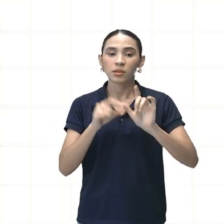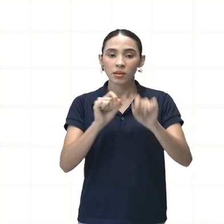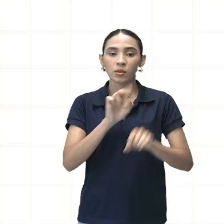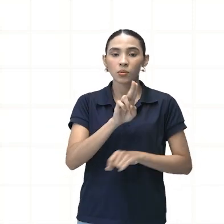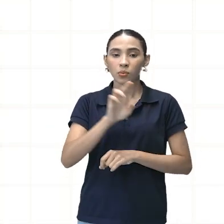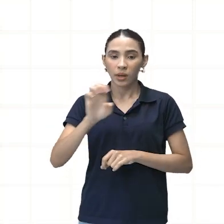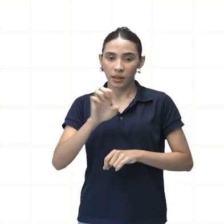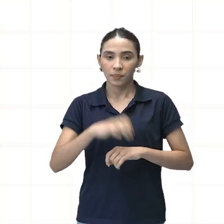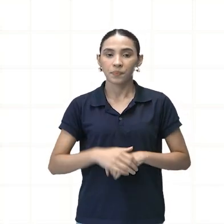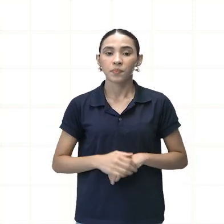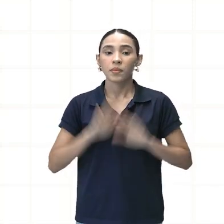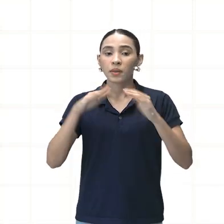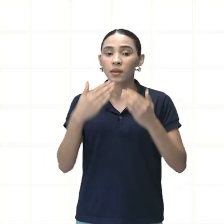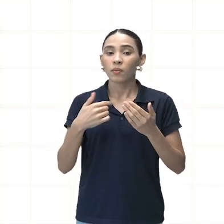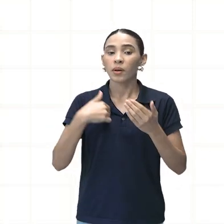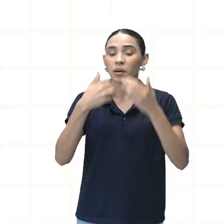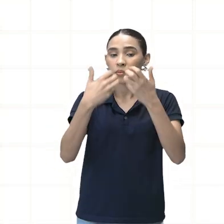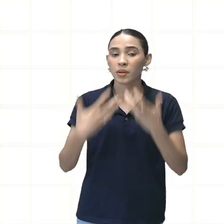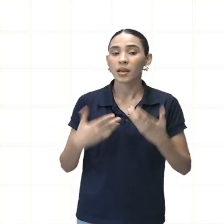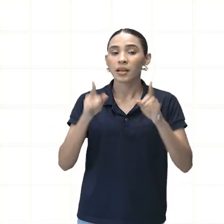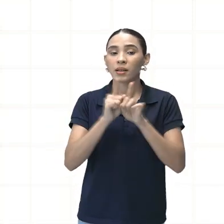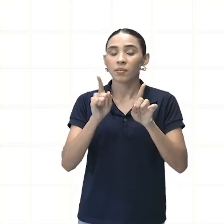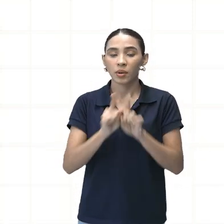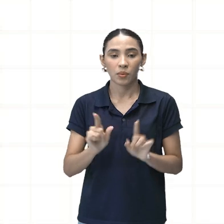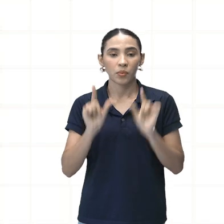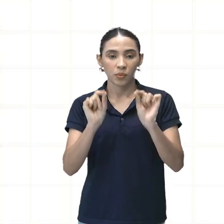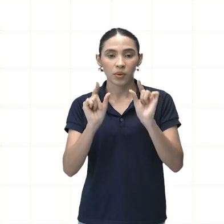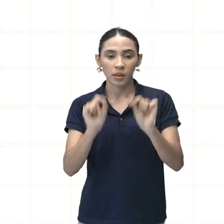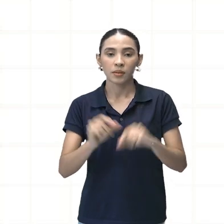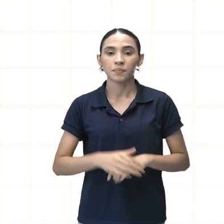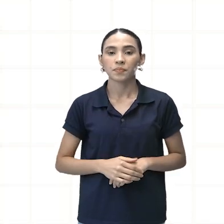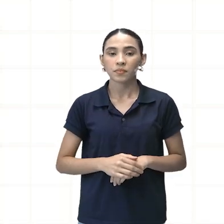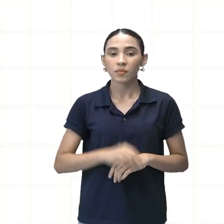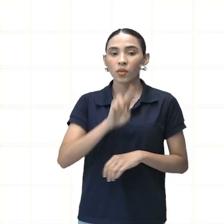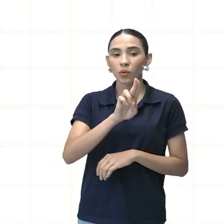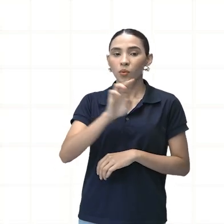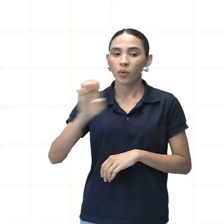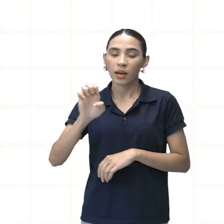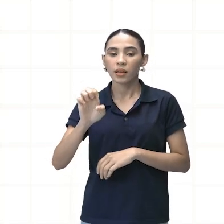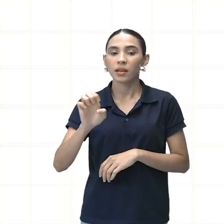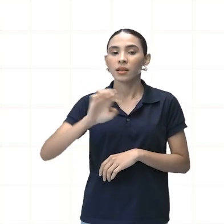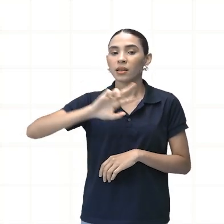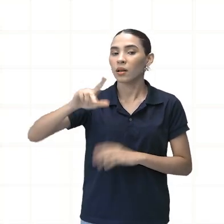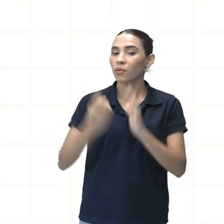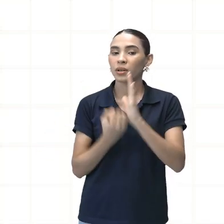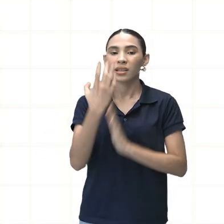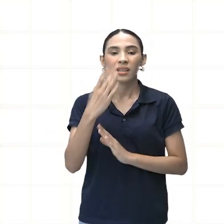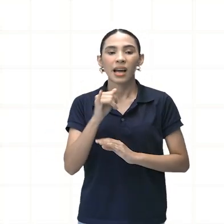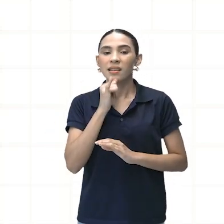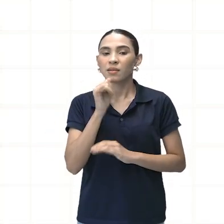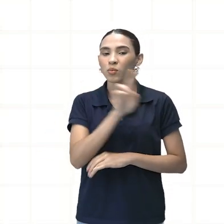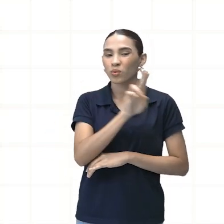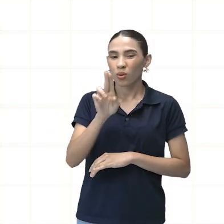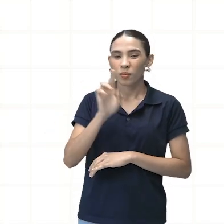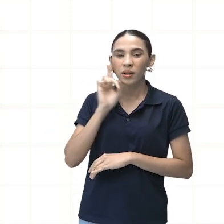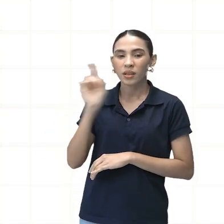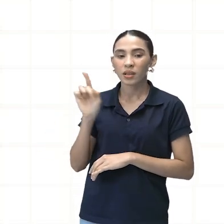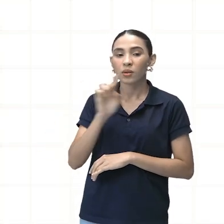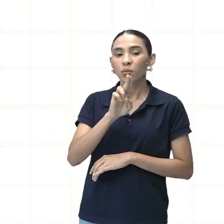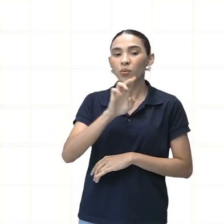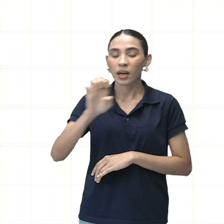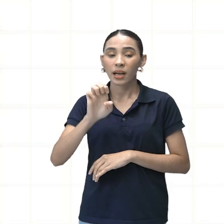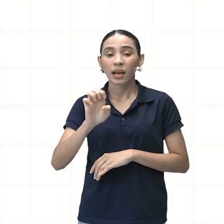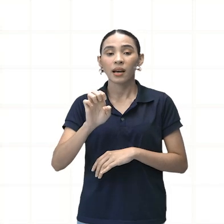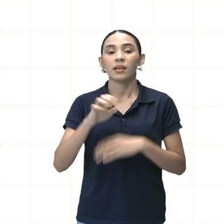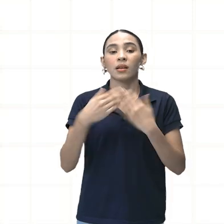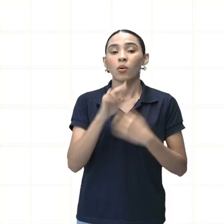União Europeia. E aí eu falei para vocês que a União Europeia ela não surge com esse nome, né? A União Europeia